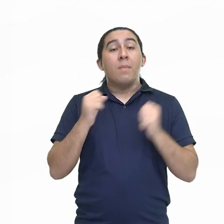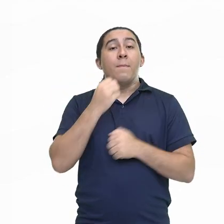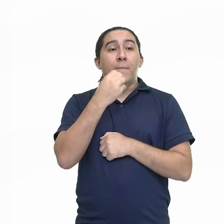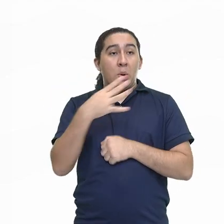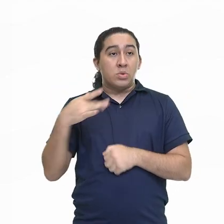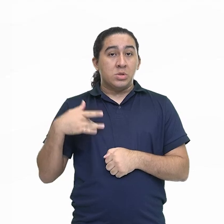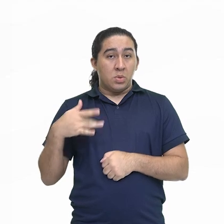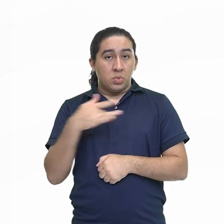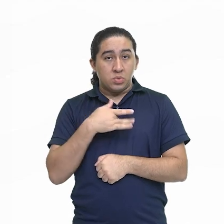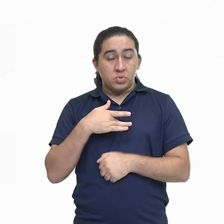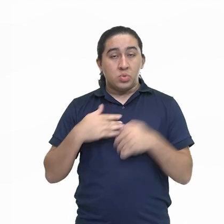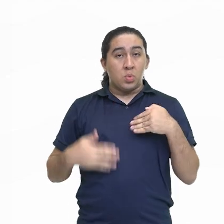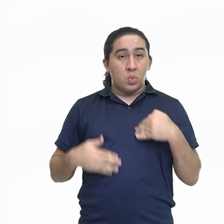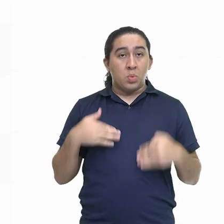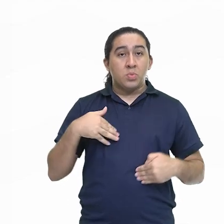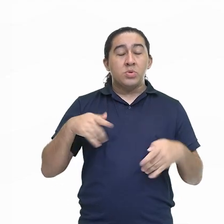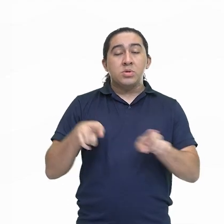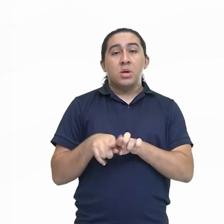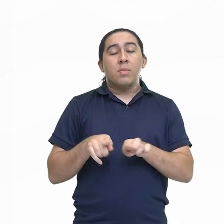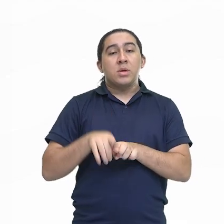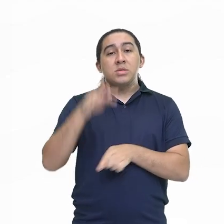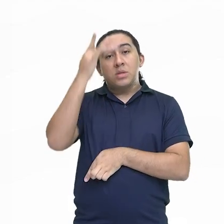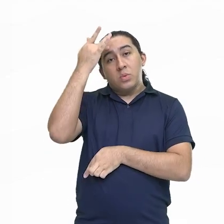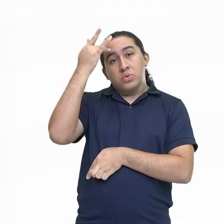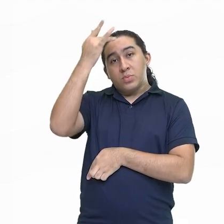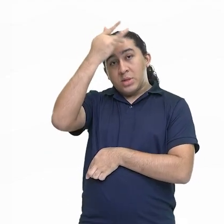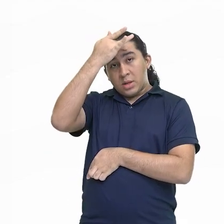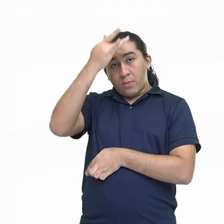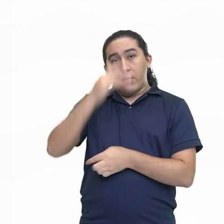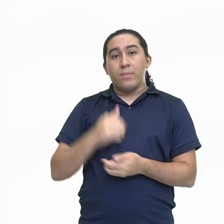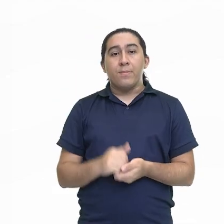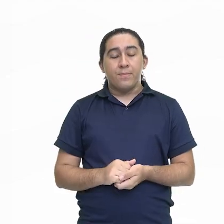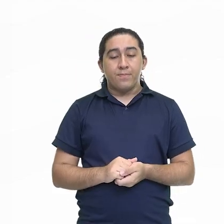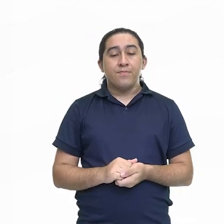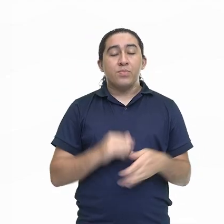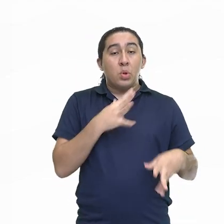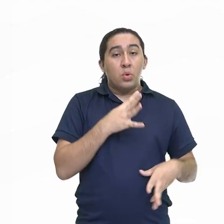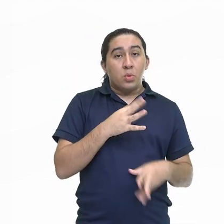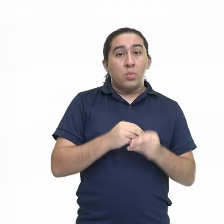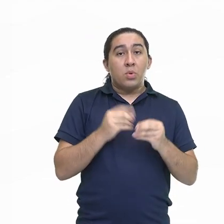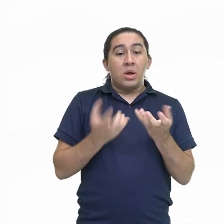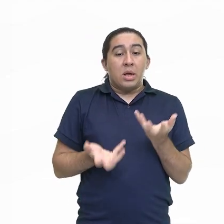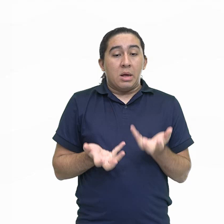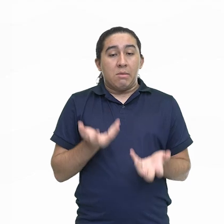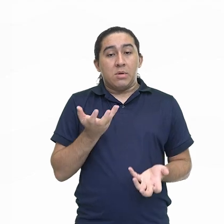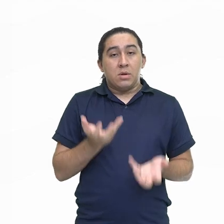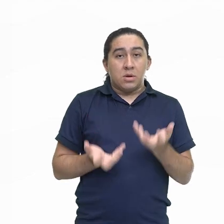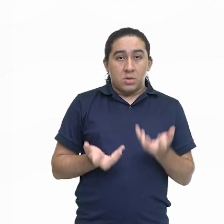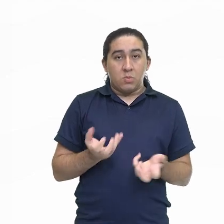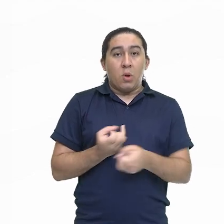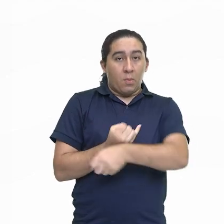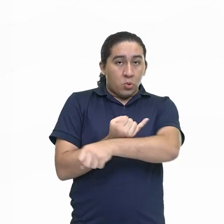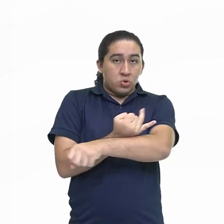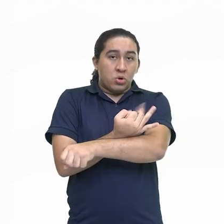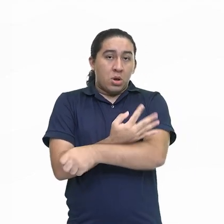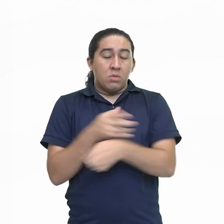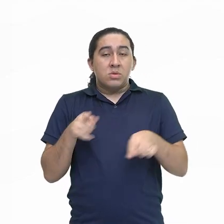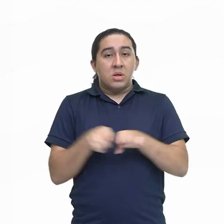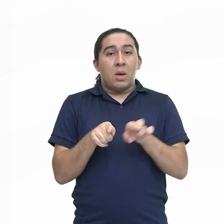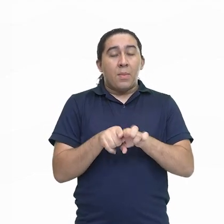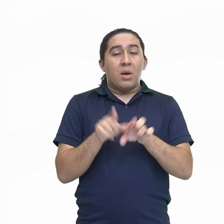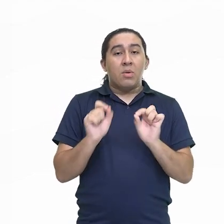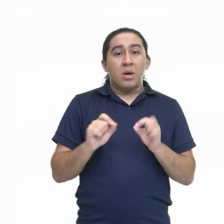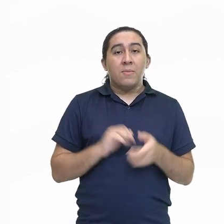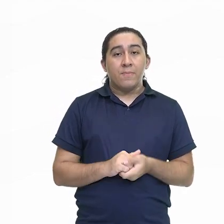física, mas também para a saúde mental. Contribui para o equilíbrio emocional, a redução do estresse